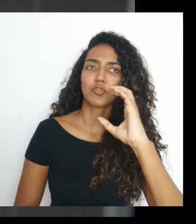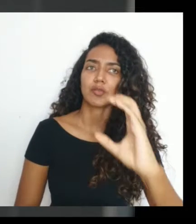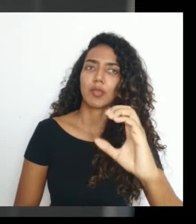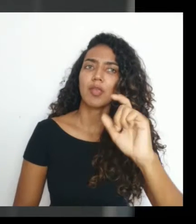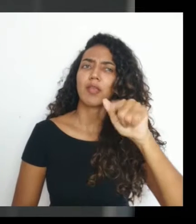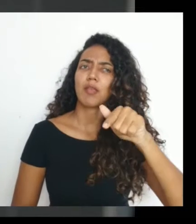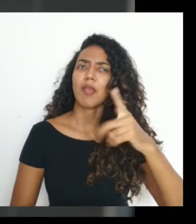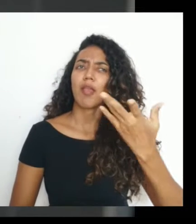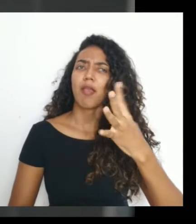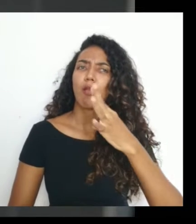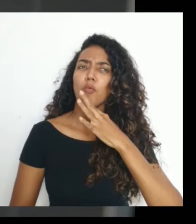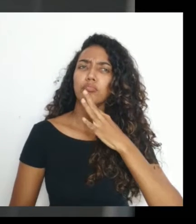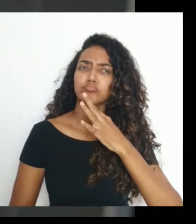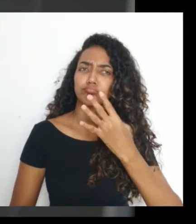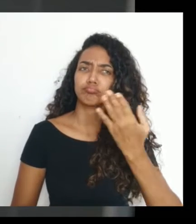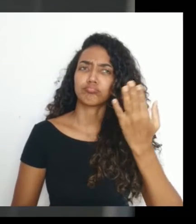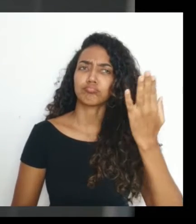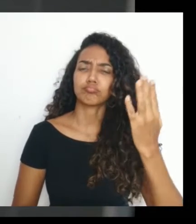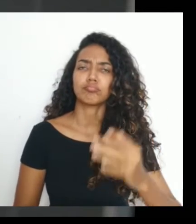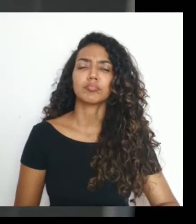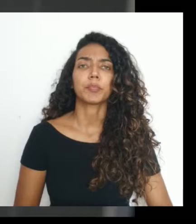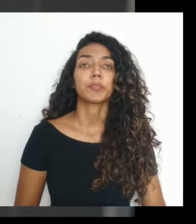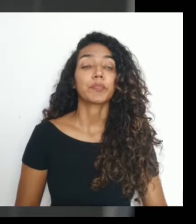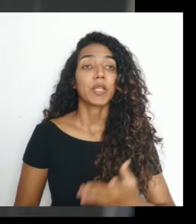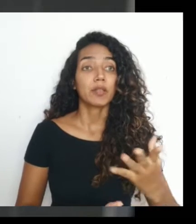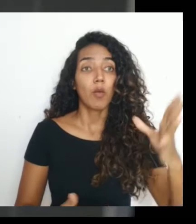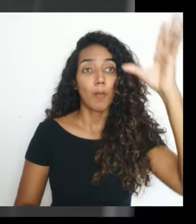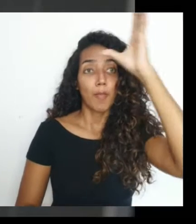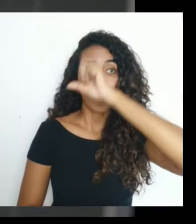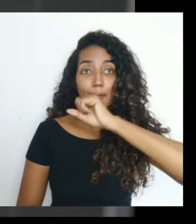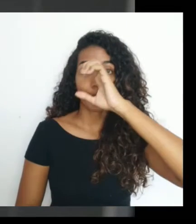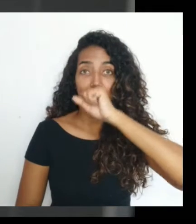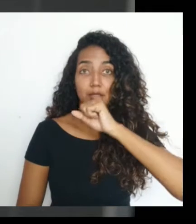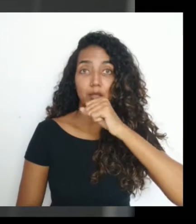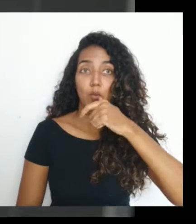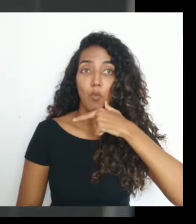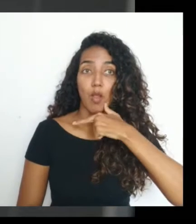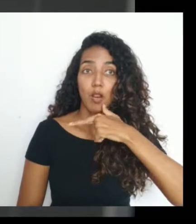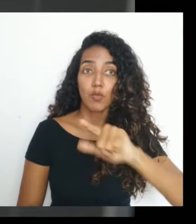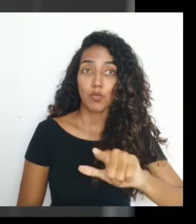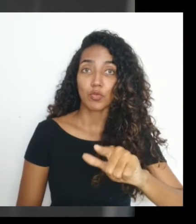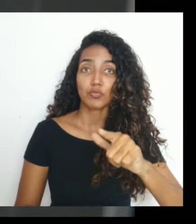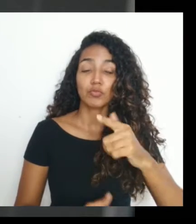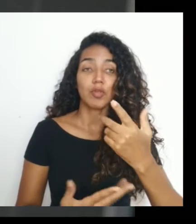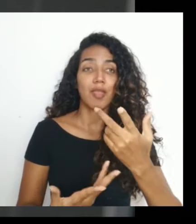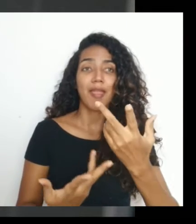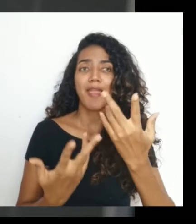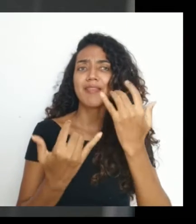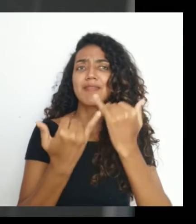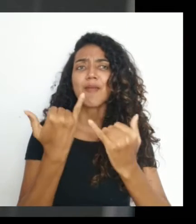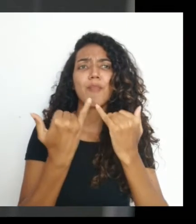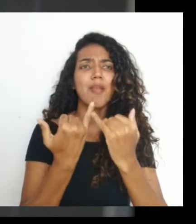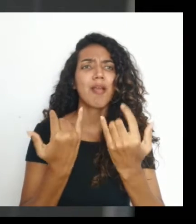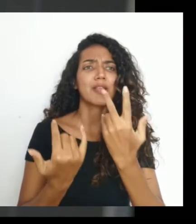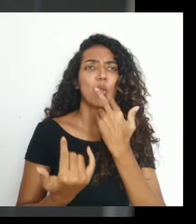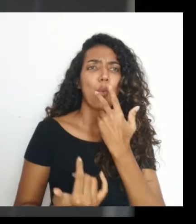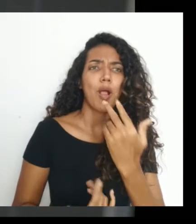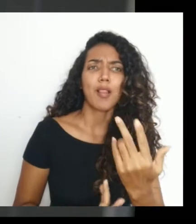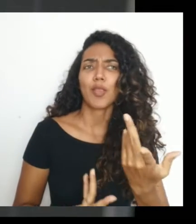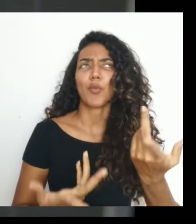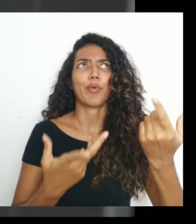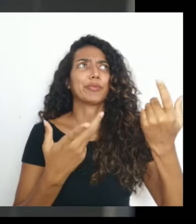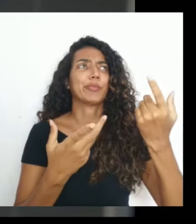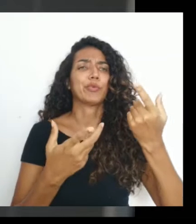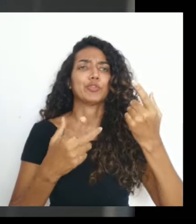popular. Então, lembrem-se que para aprender uma língua, então não é nada diferente como uma língua que a gente fala, como japonês, alemão,